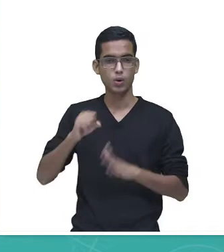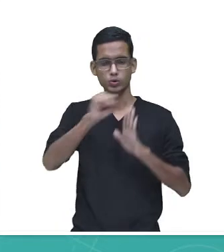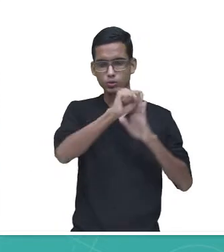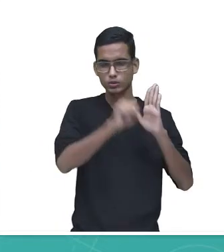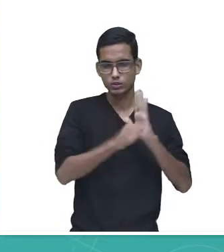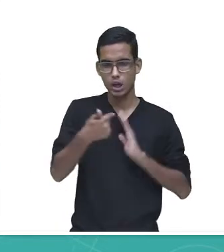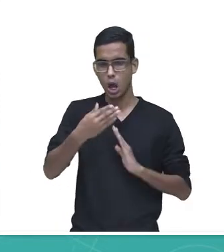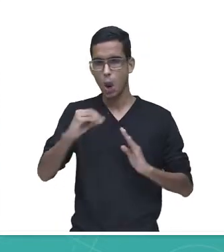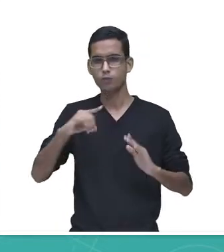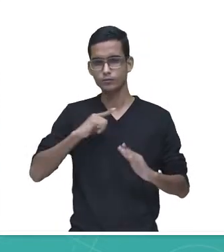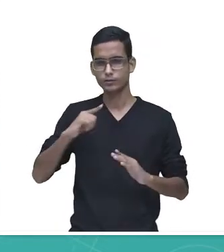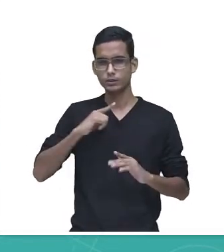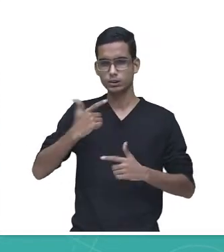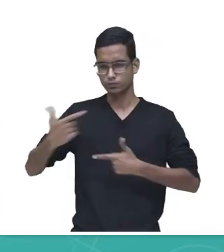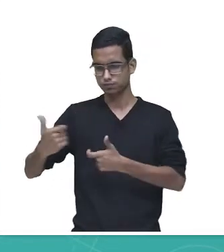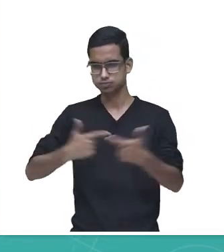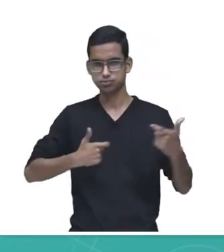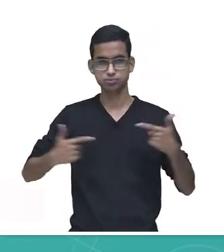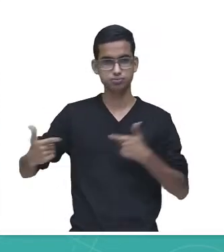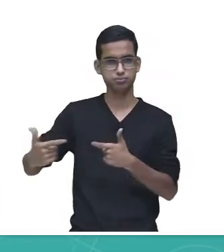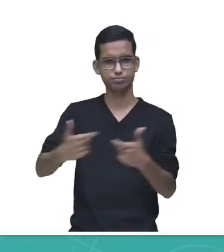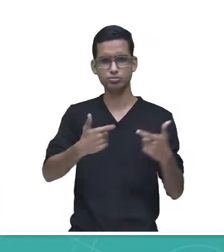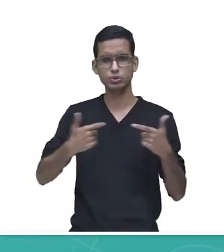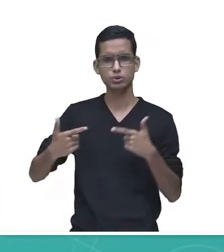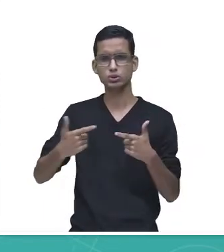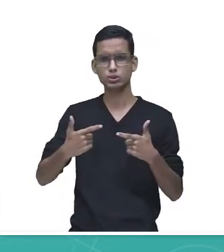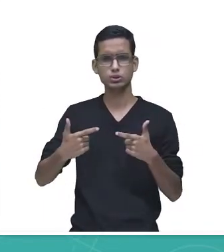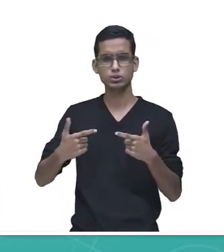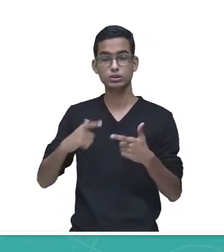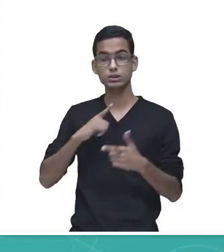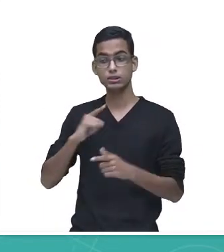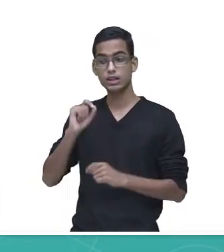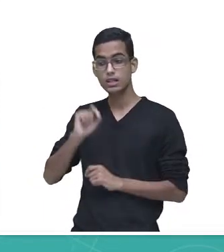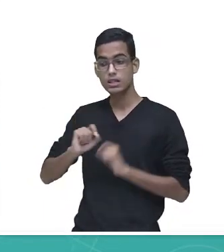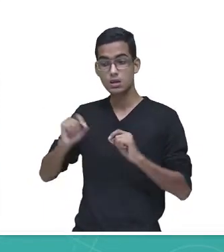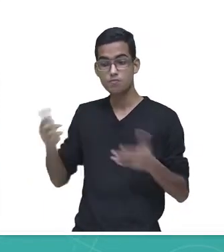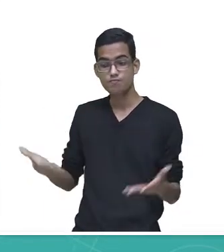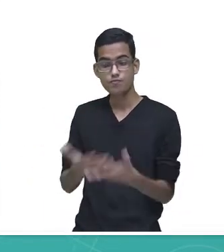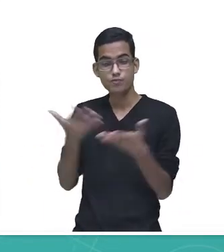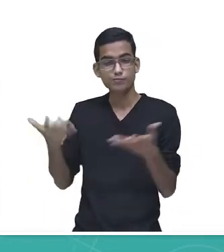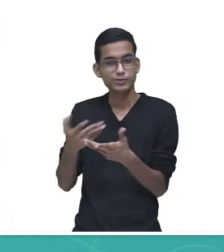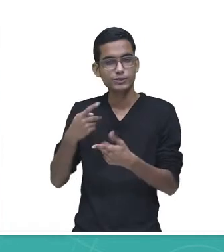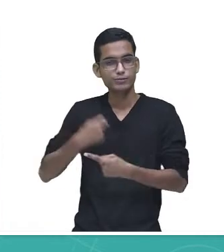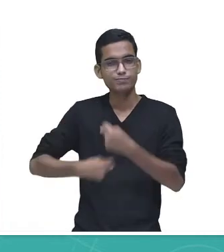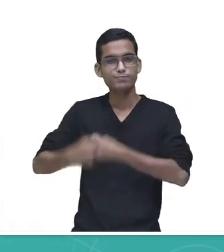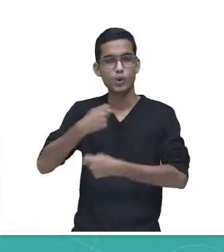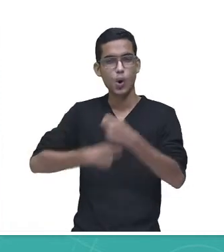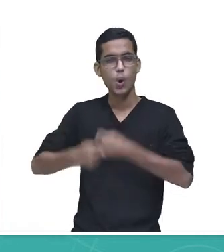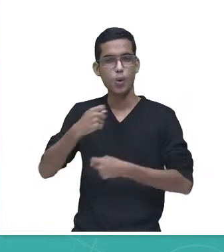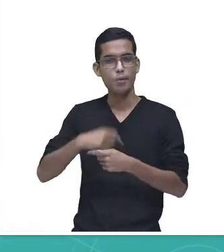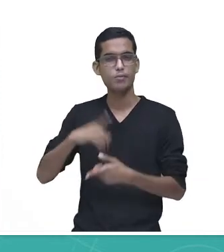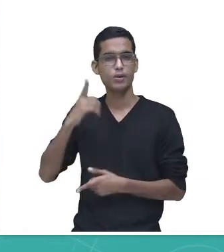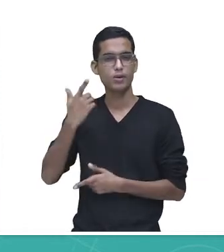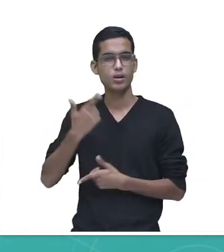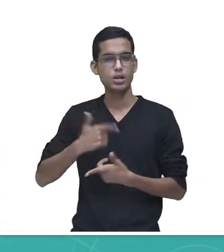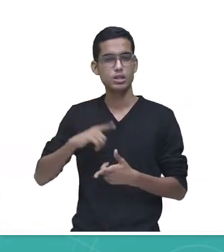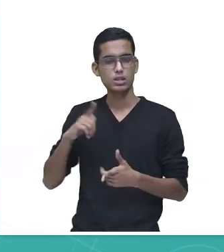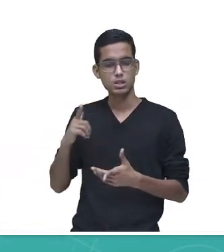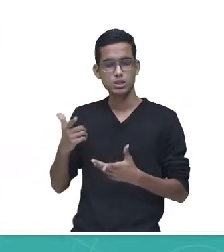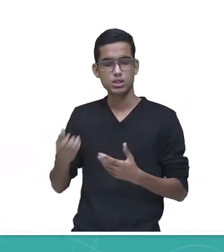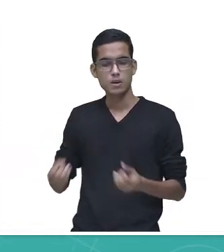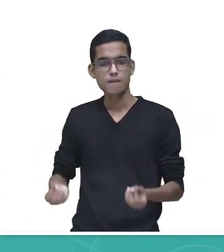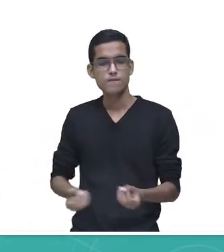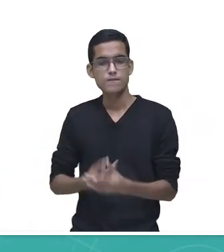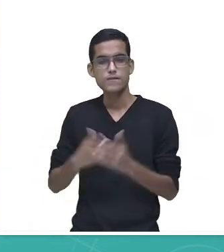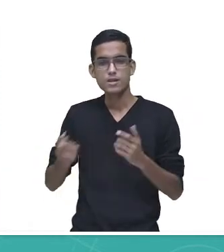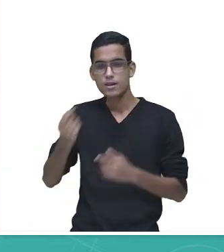século XX, foram conflitos que favoreceram economicamente, principalmente os países produtores de